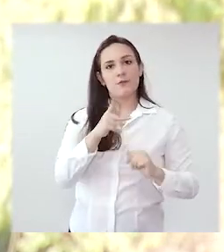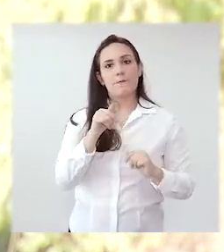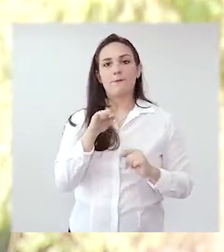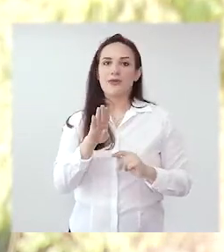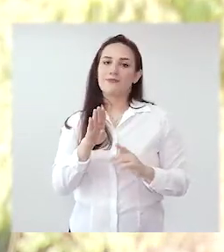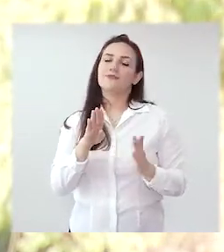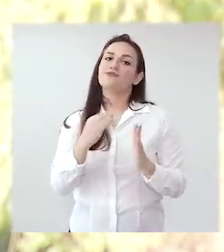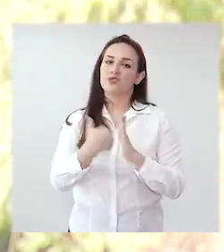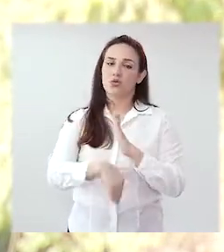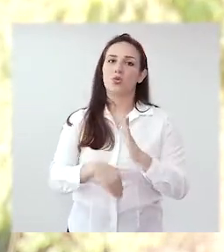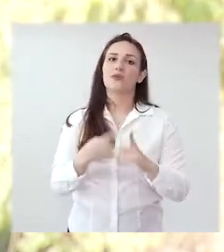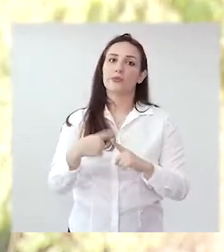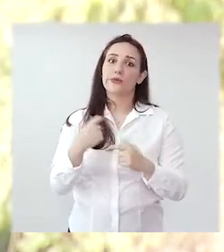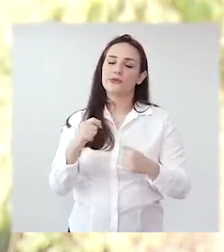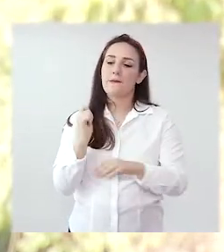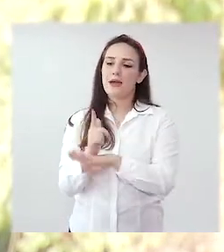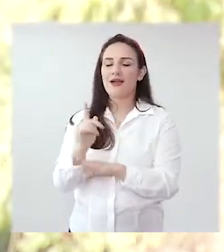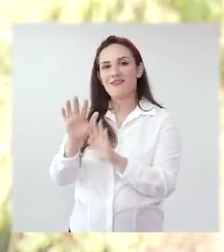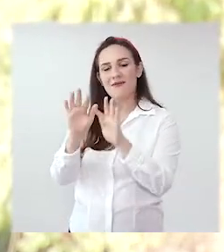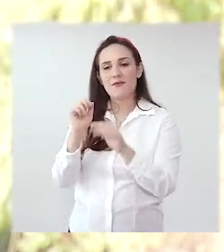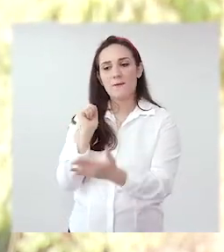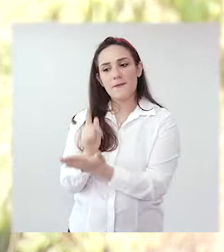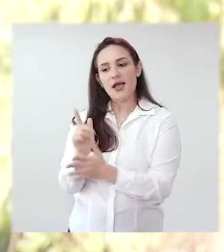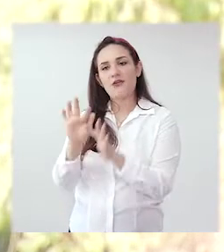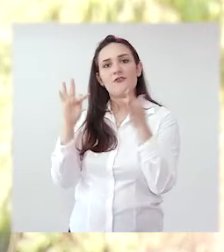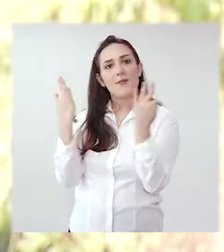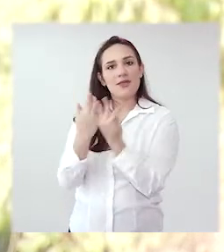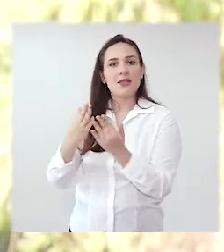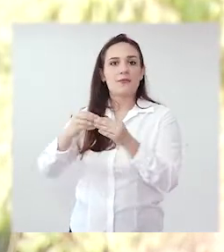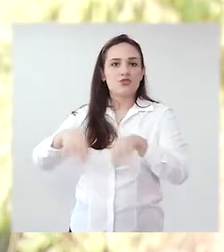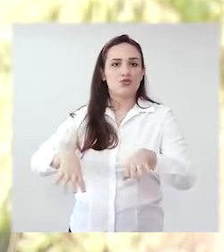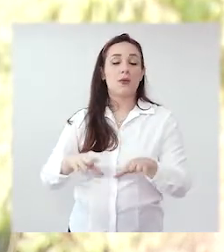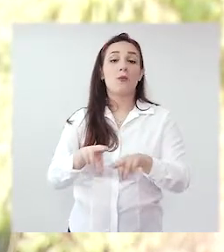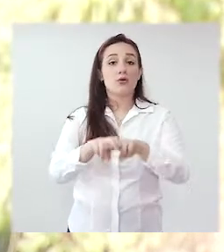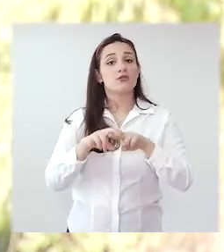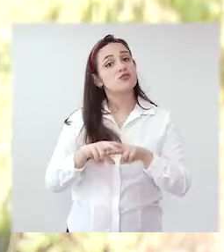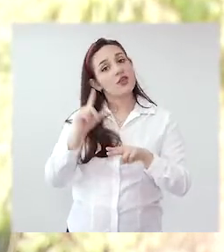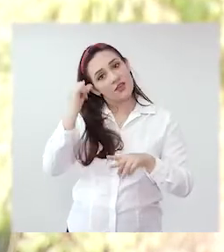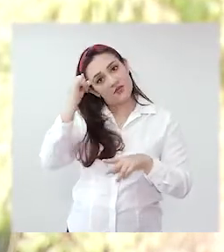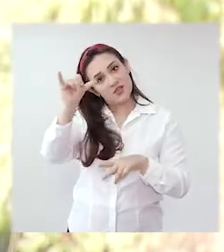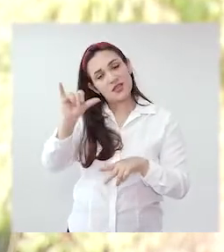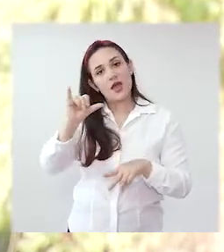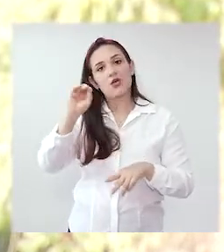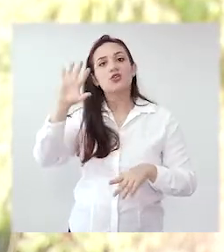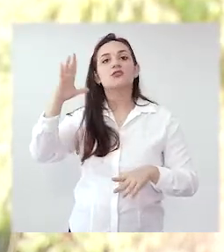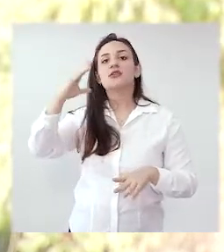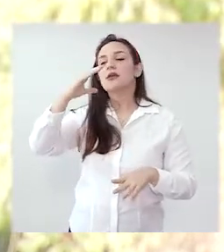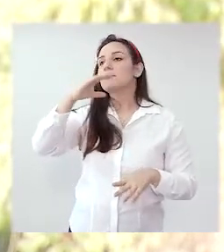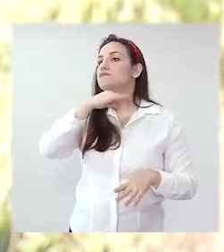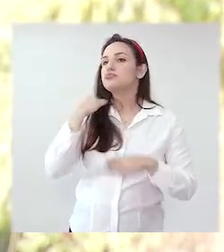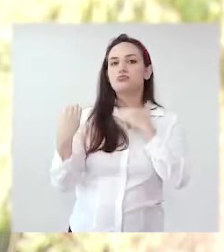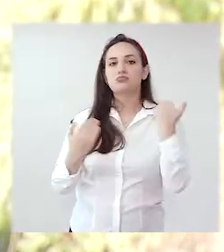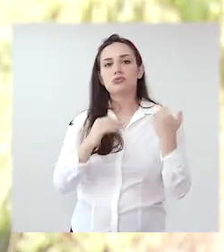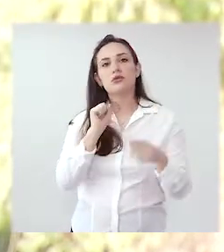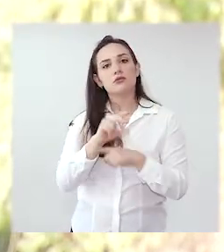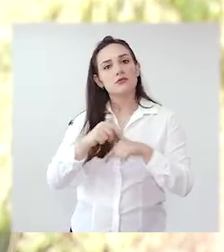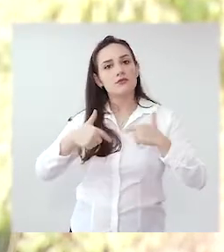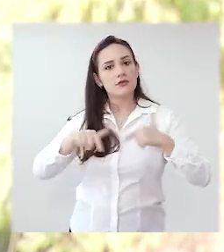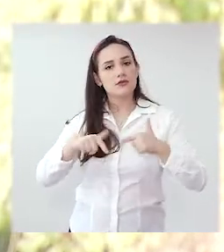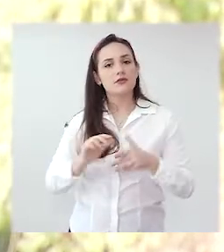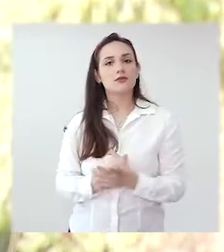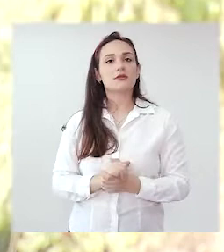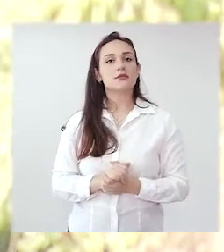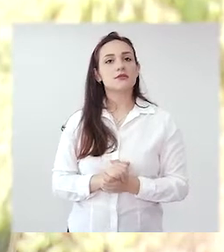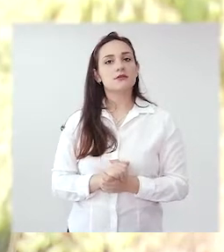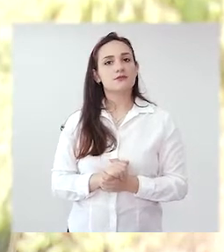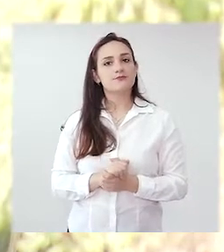do Brasil. Todos os anos, para marcar a prevenção a acidentes e relembrar a memória das vítimas dos